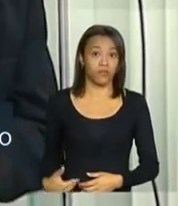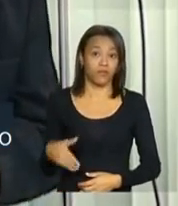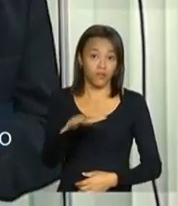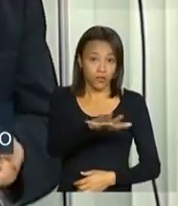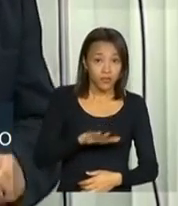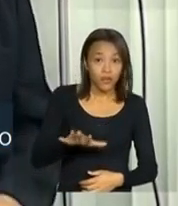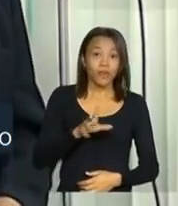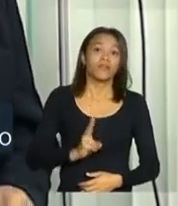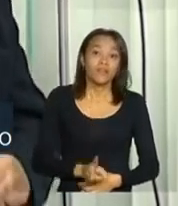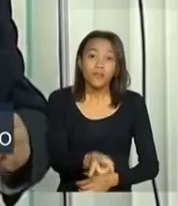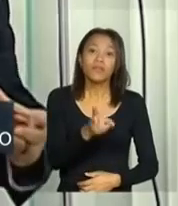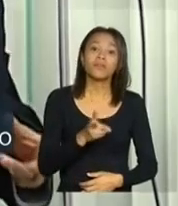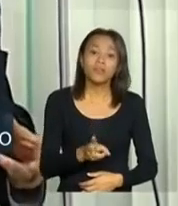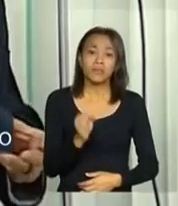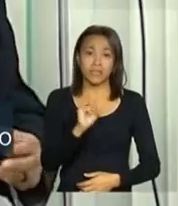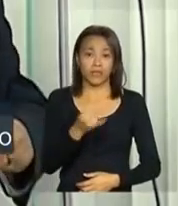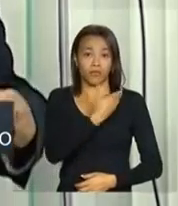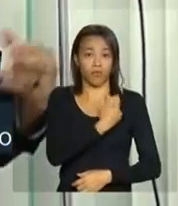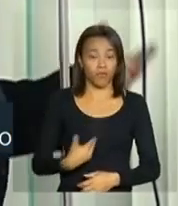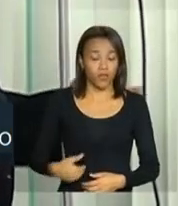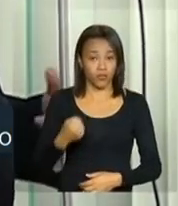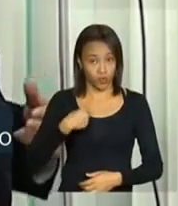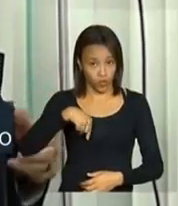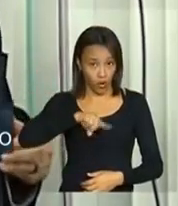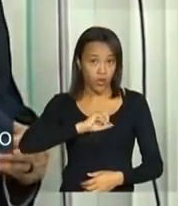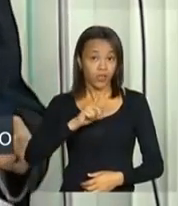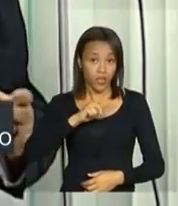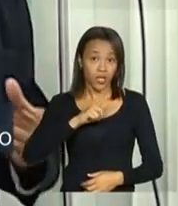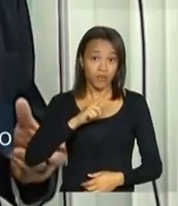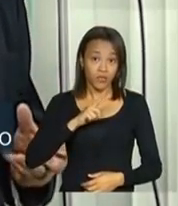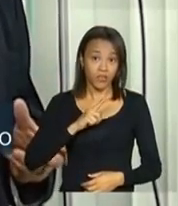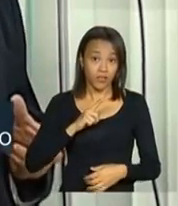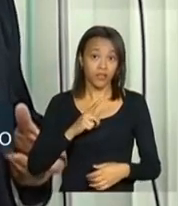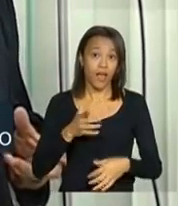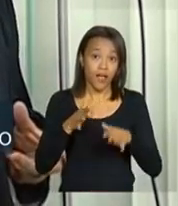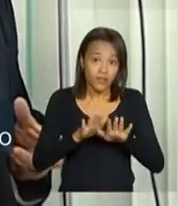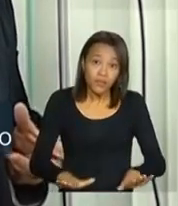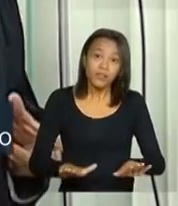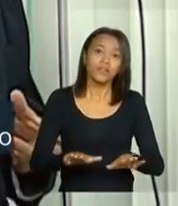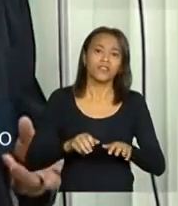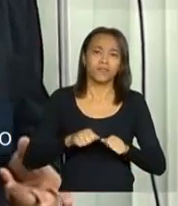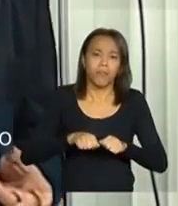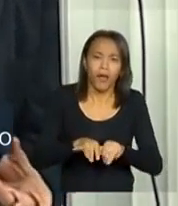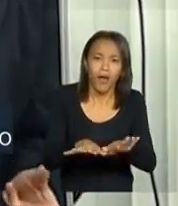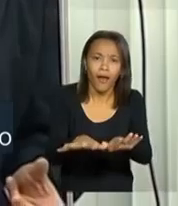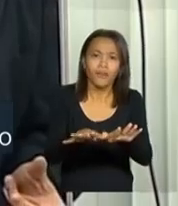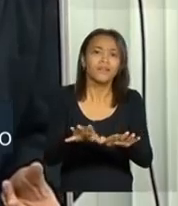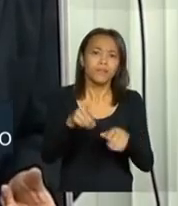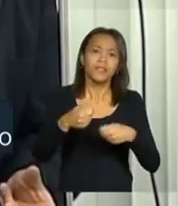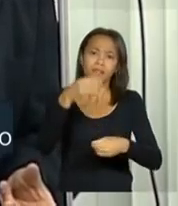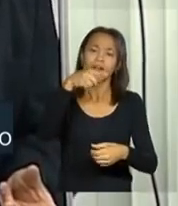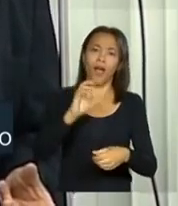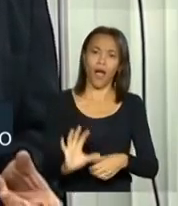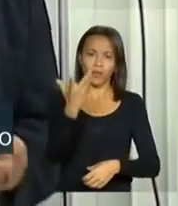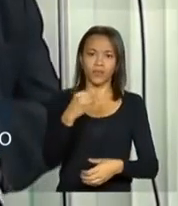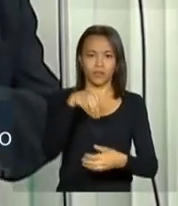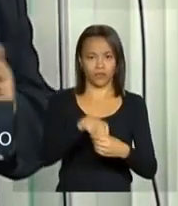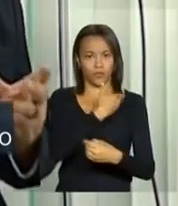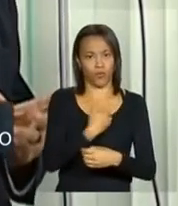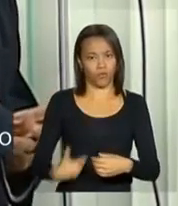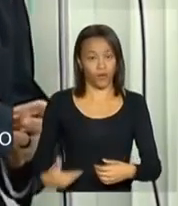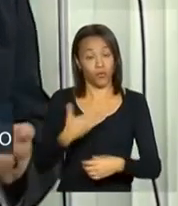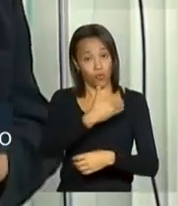tem que ser sempre estressado. Se o governo, se nós queremos ter essa atividade, nós temos que ter essa atividade, ter essa postura dentro do próprio governo. O